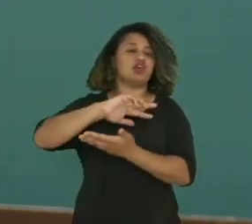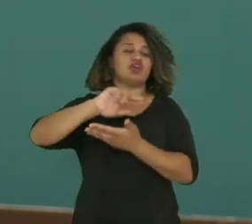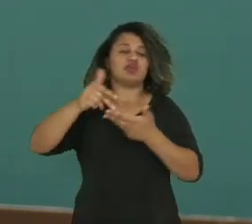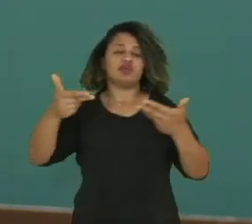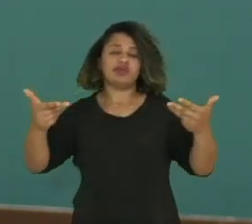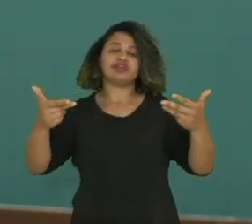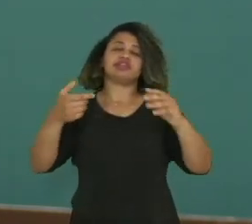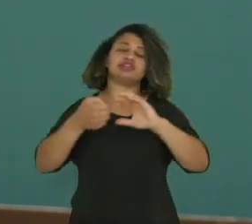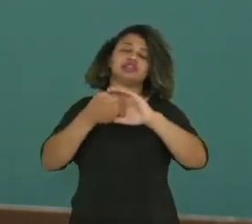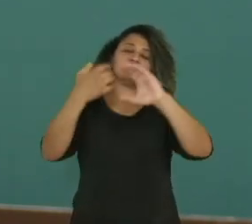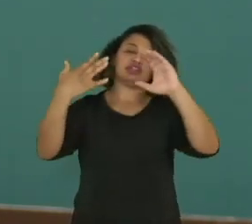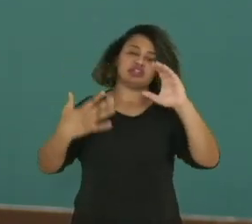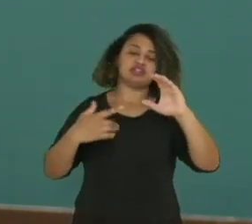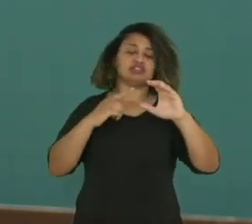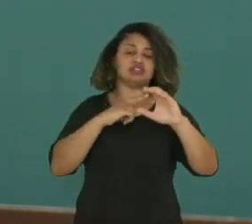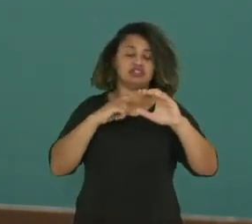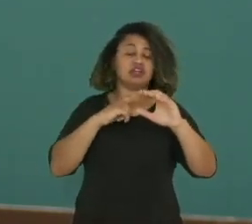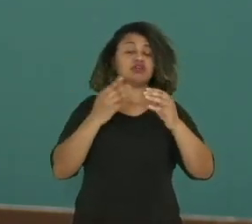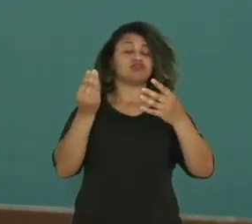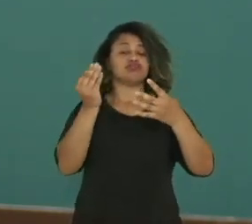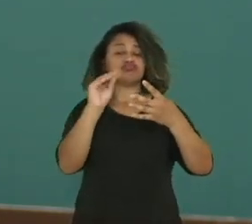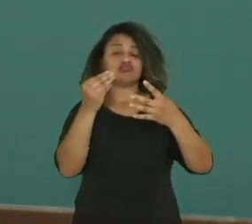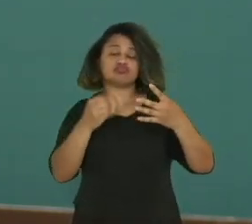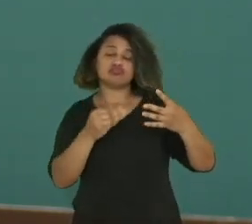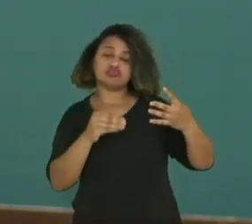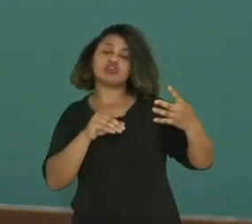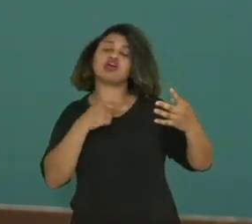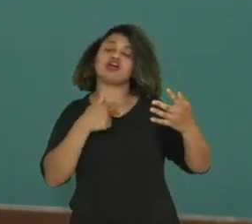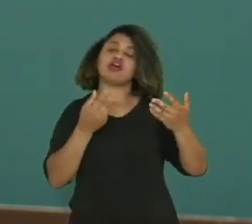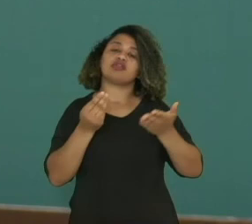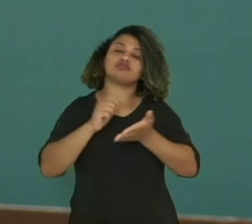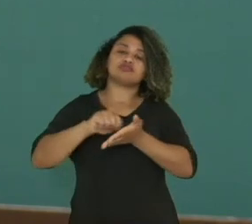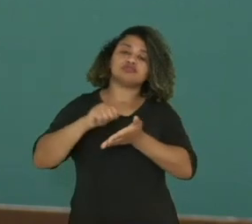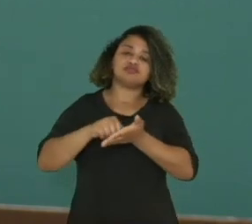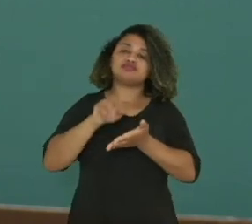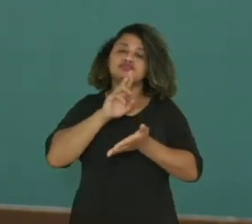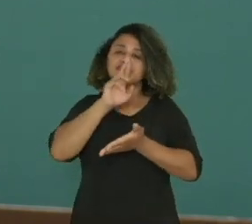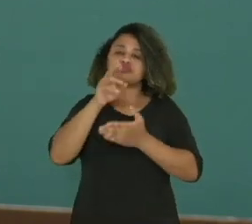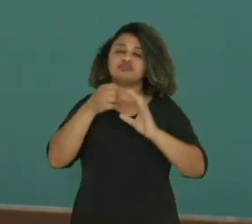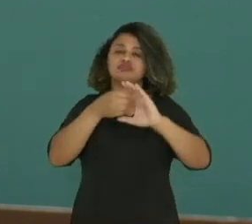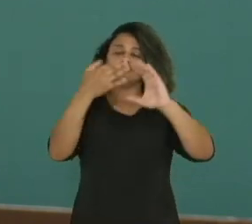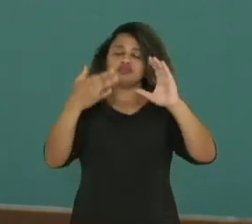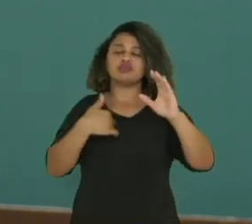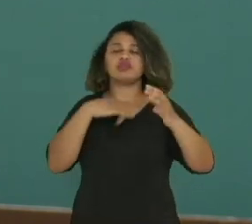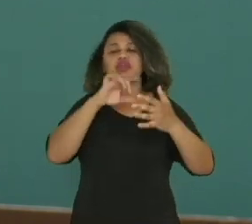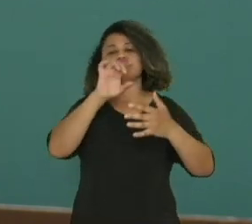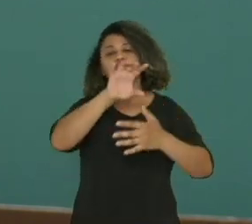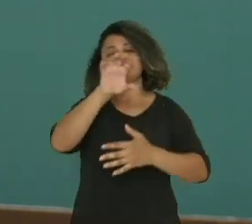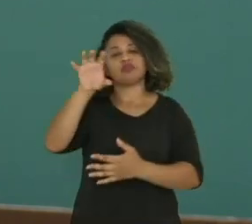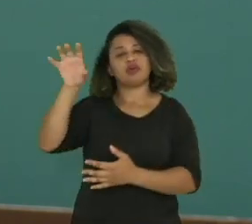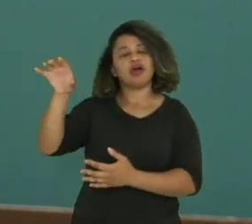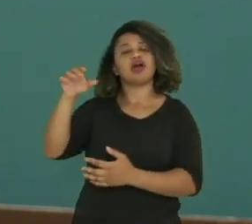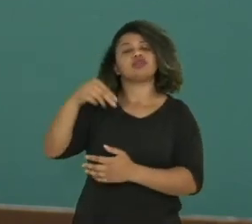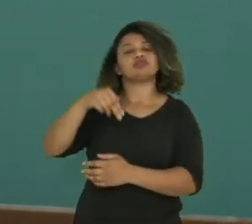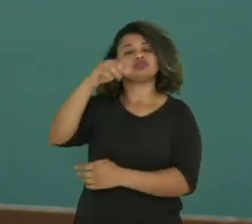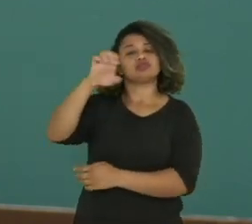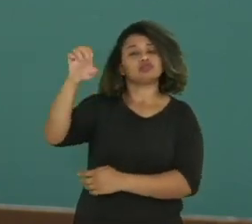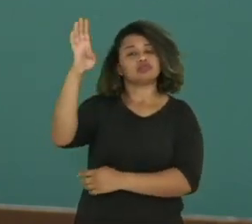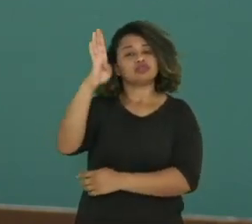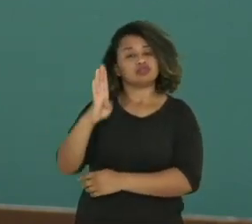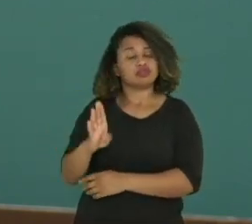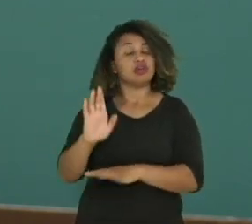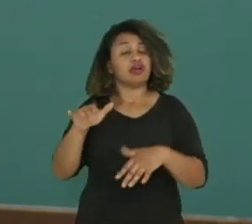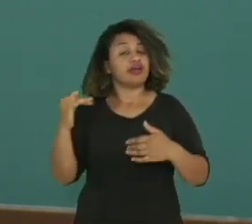outras características que vocês poderiam relacionar ali para identificar cada uma das sub-regiões do Nordeste brasileiro.